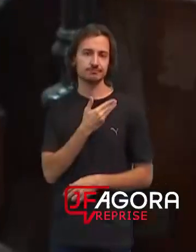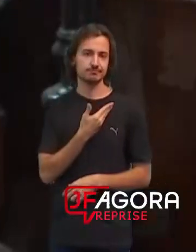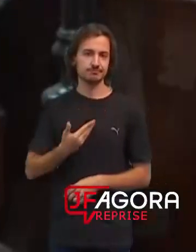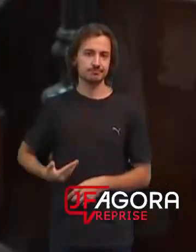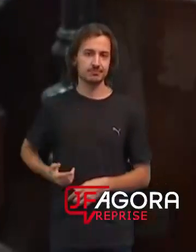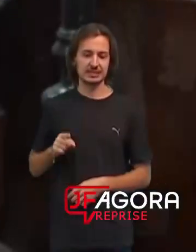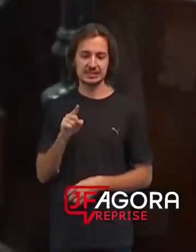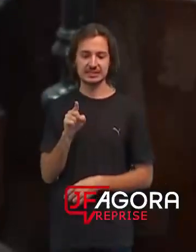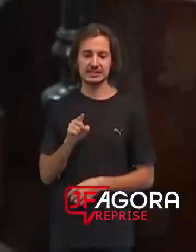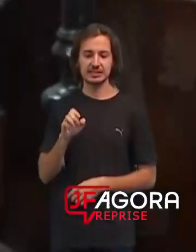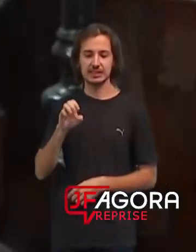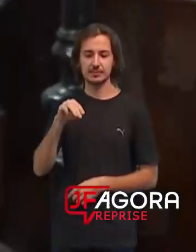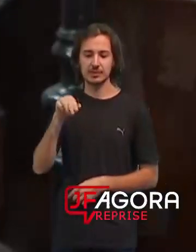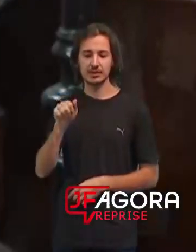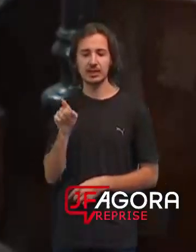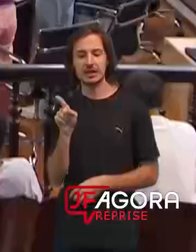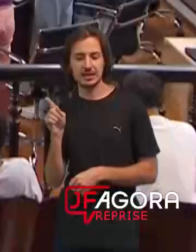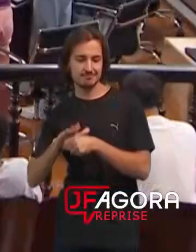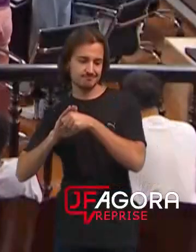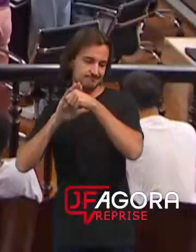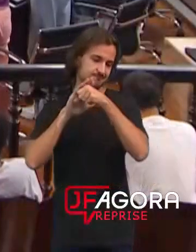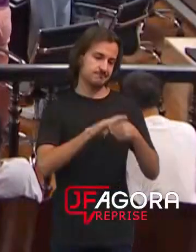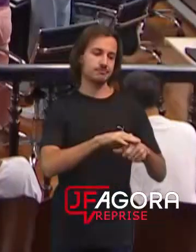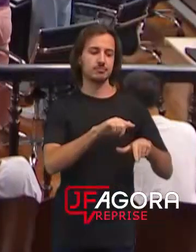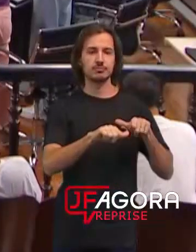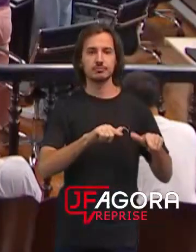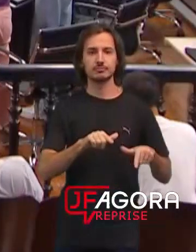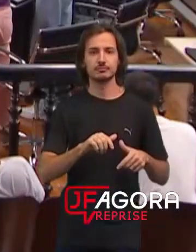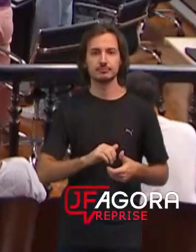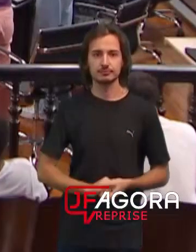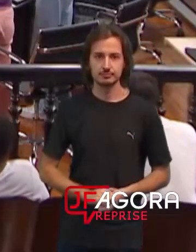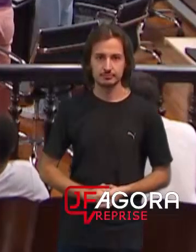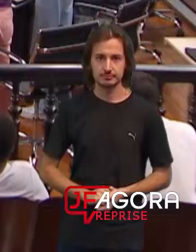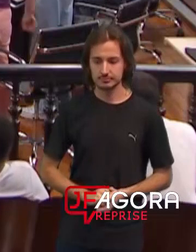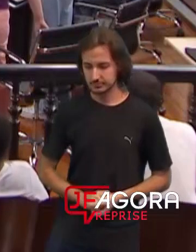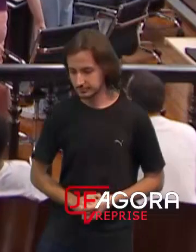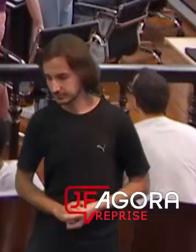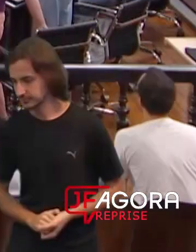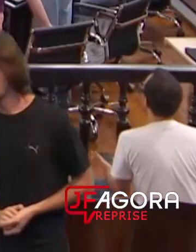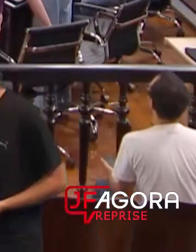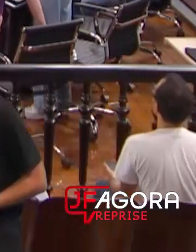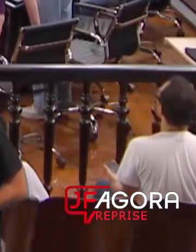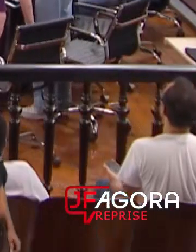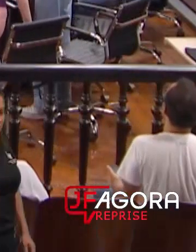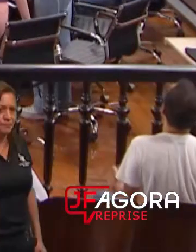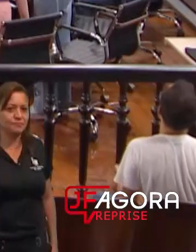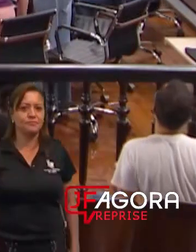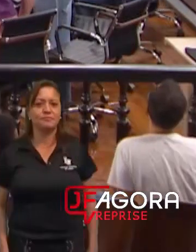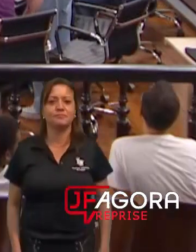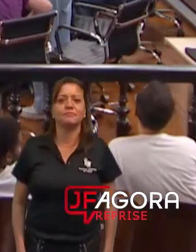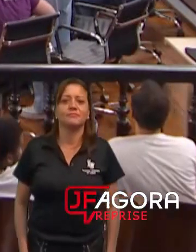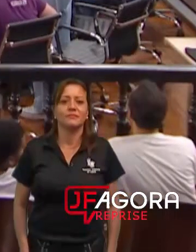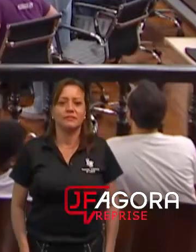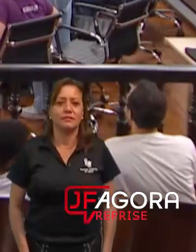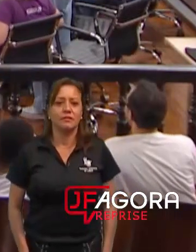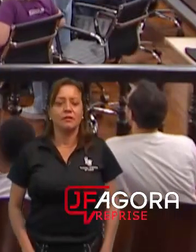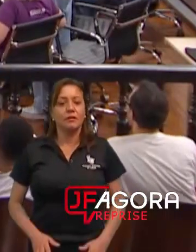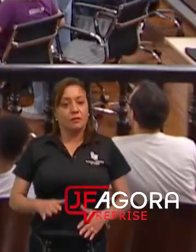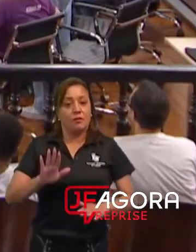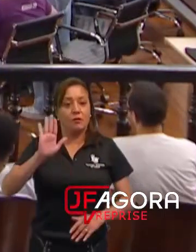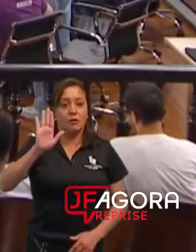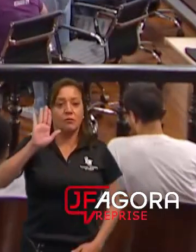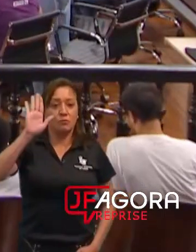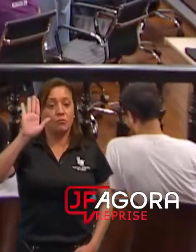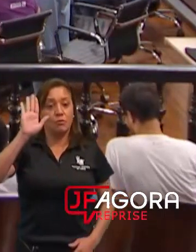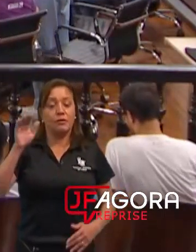reprimir trabalhadores. Pela muito ordem, bem, presidente. Cada um com o seu posicionamento. Pela ordem, vereador Newton Militão. Senhor presidente, todo